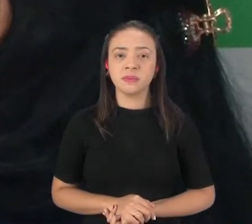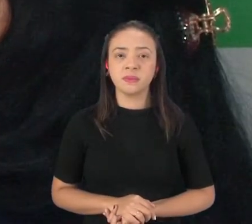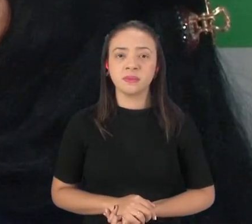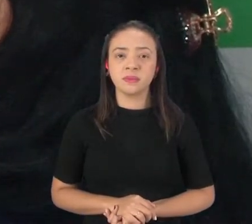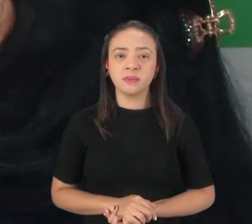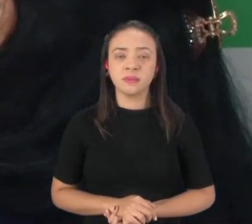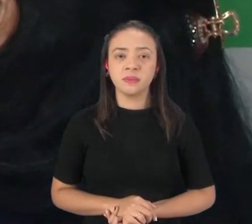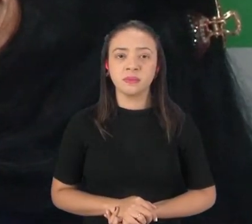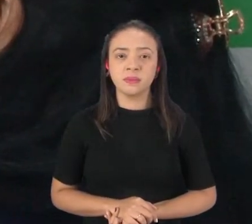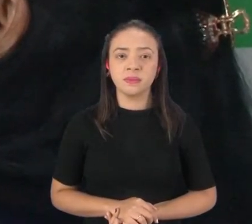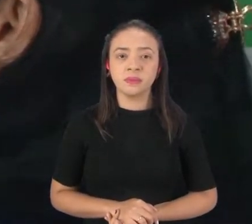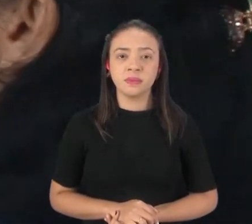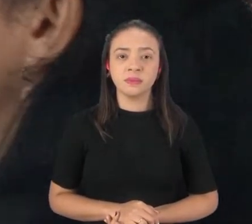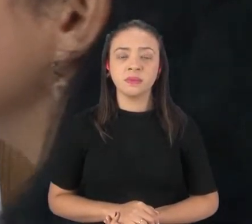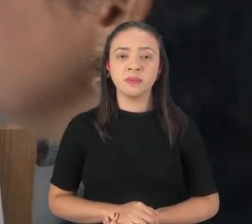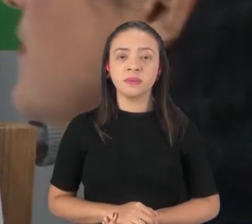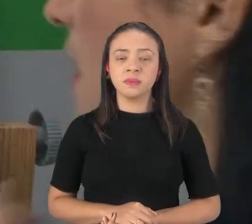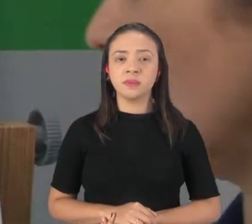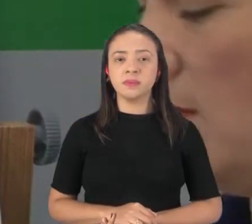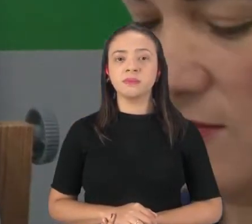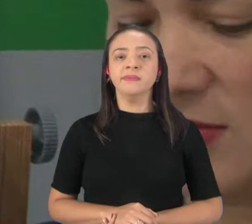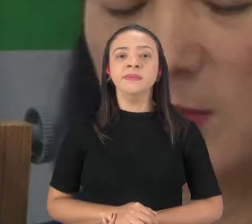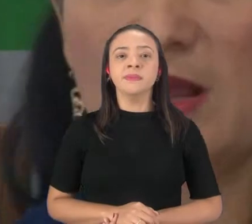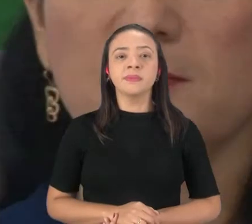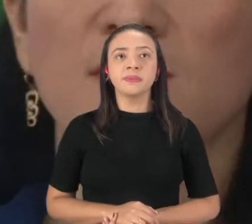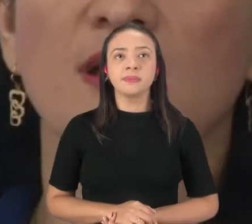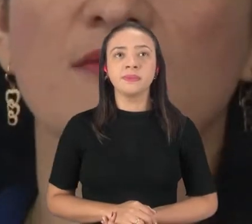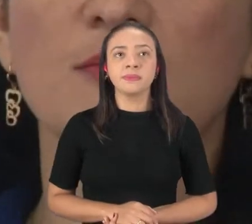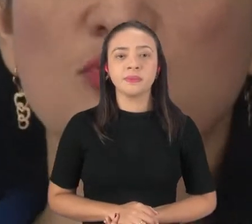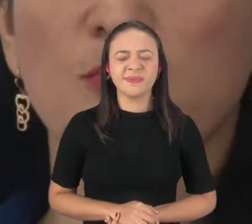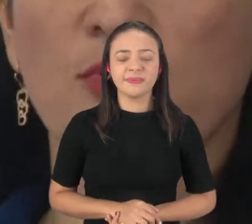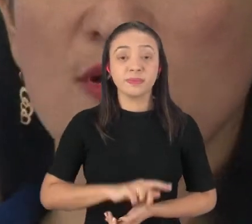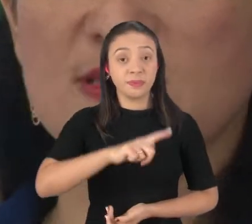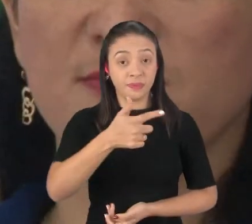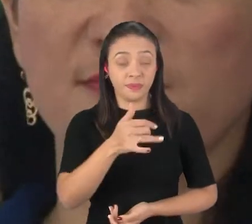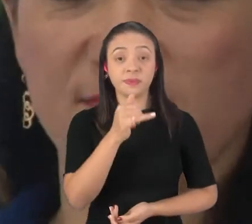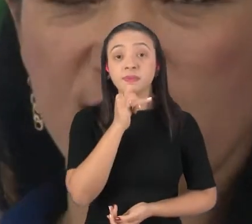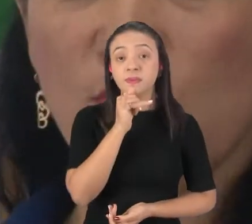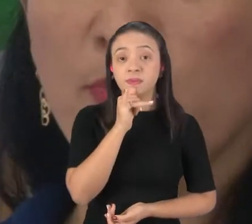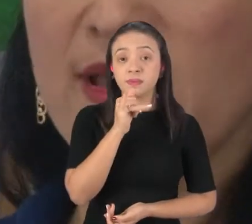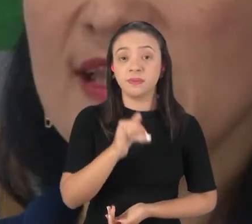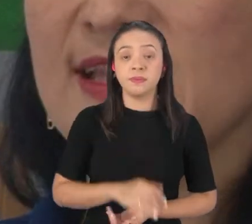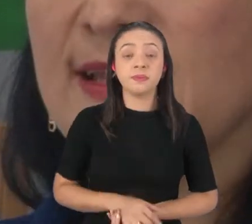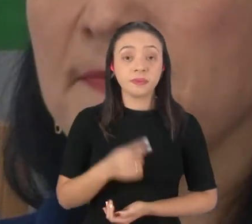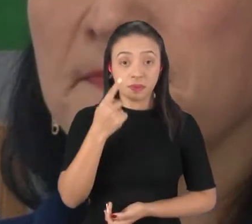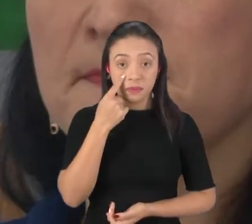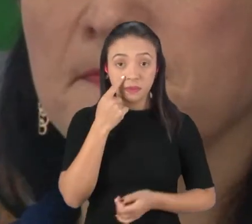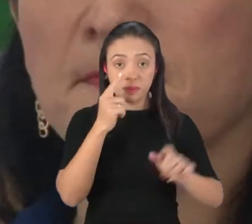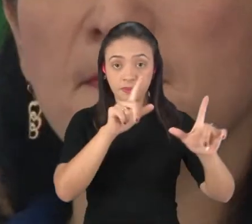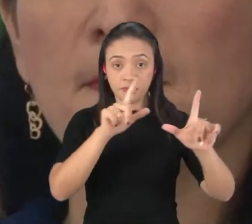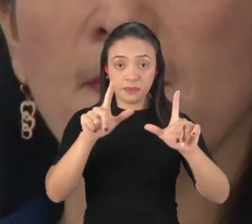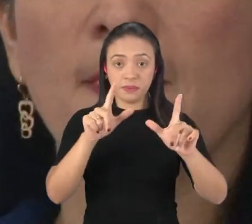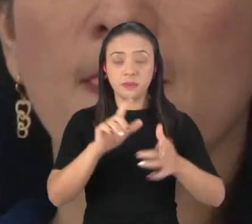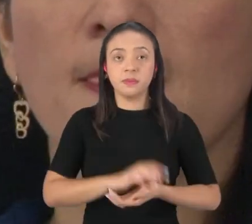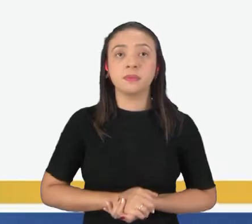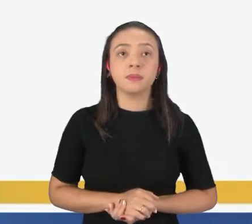Tem vários pontos aí, né? Vamos lá. Vamos para o próximo. Acompanhe na telinha.